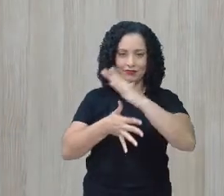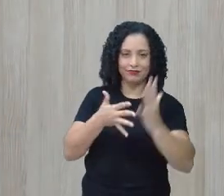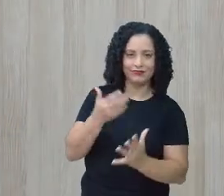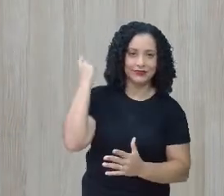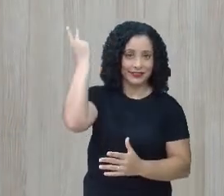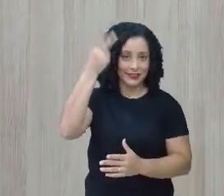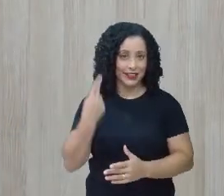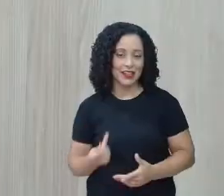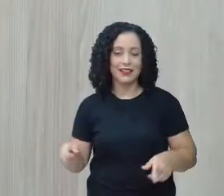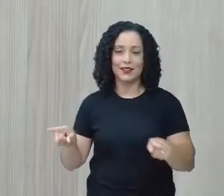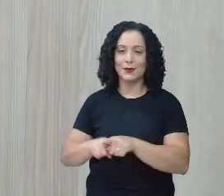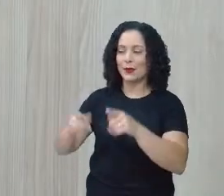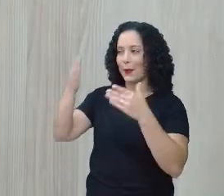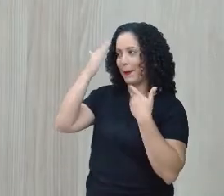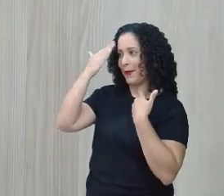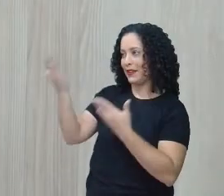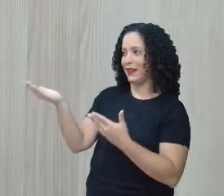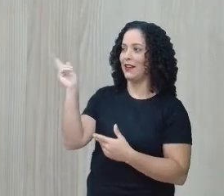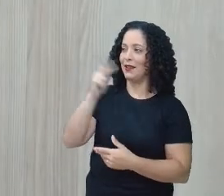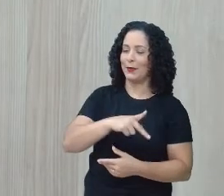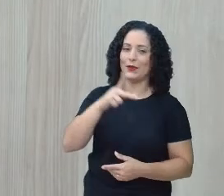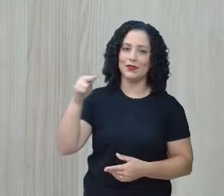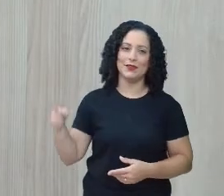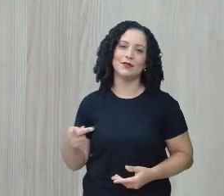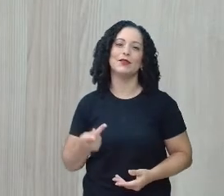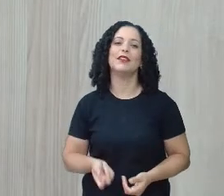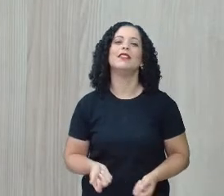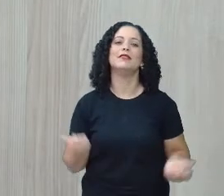agradecimento para ela. Obrigado aí, professora, pela